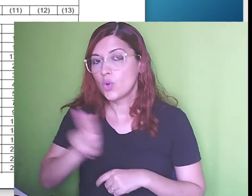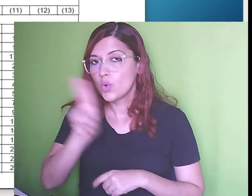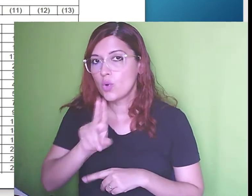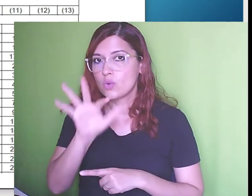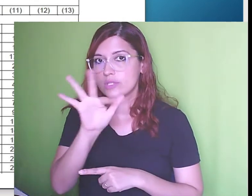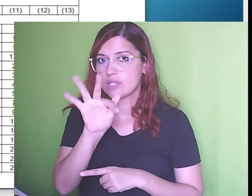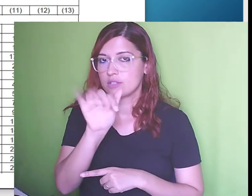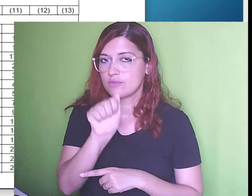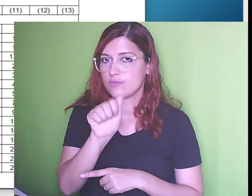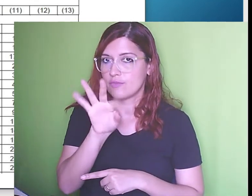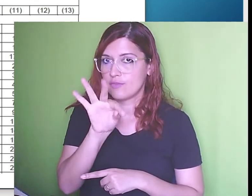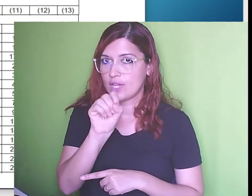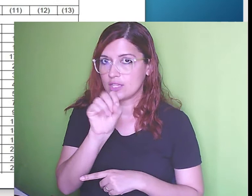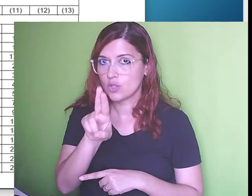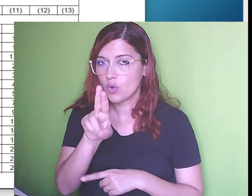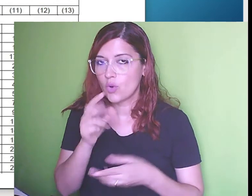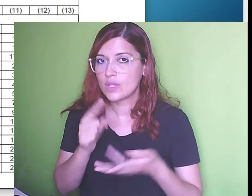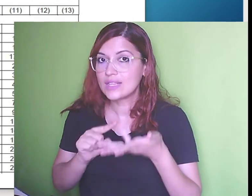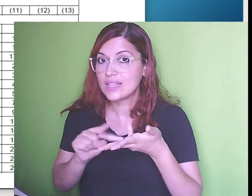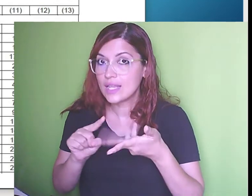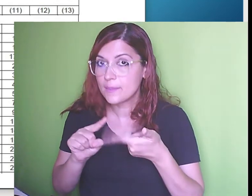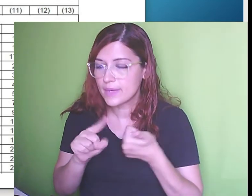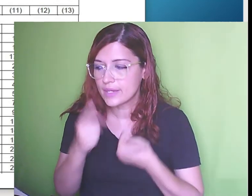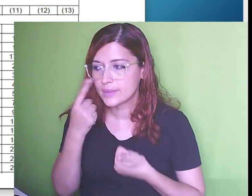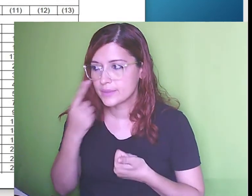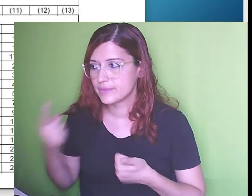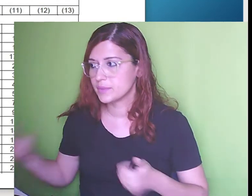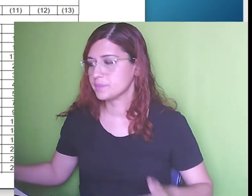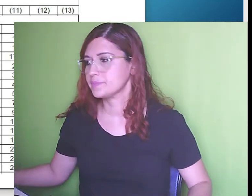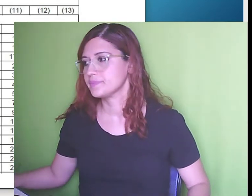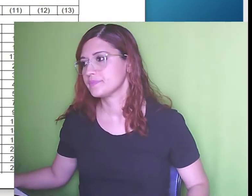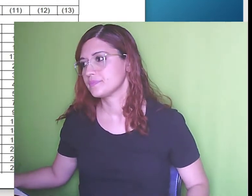usar o fator de demanda. E